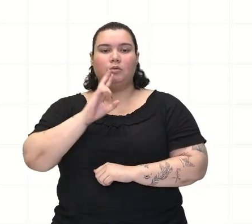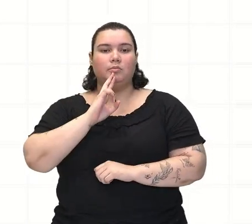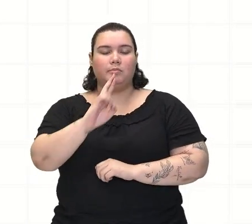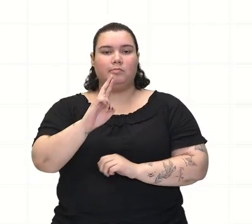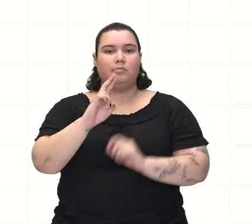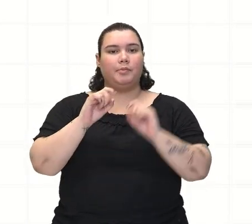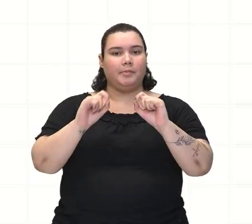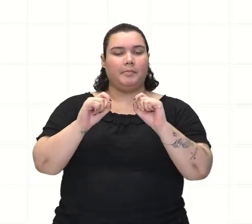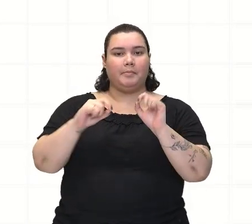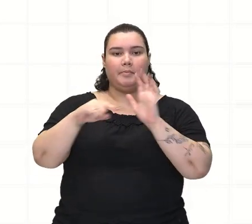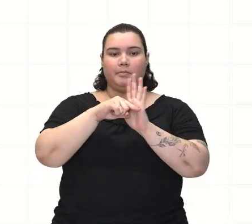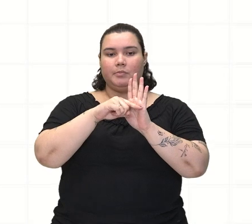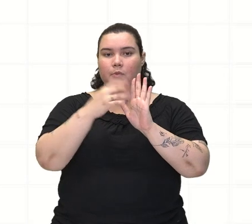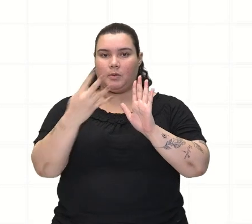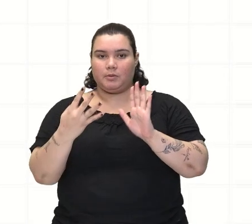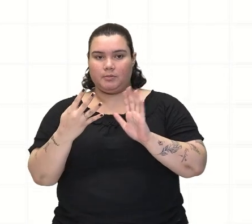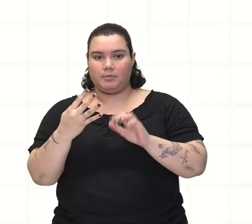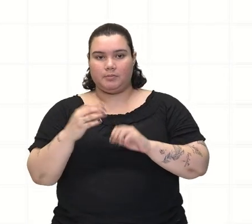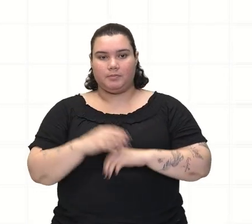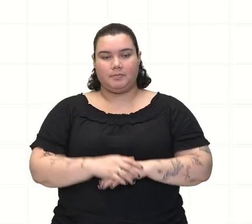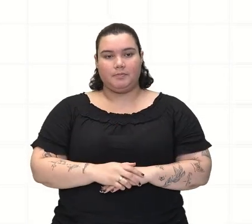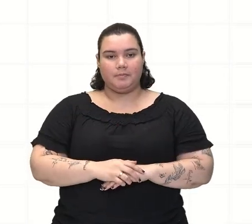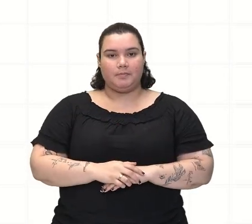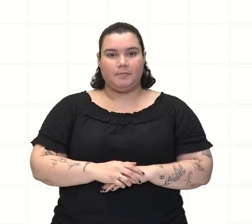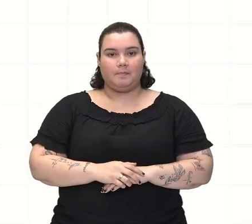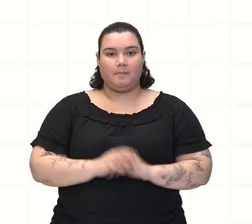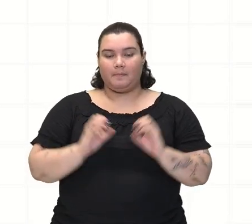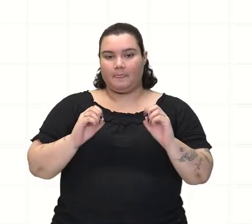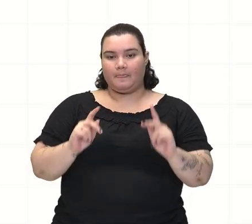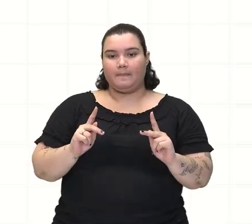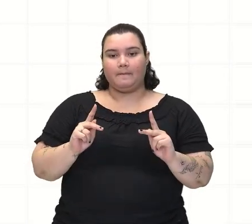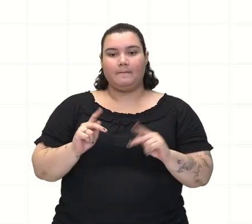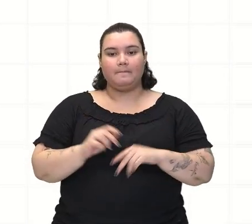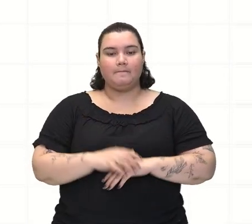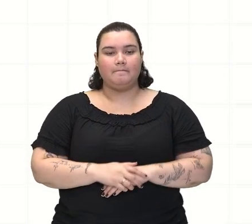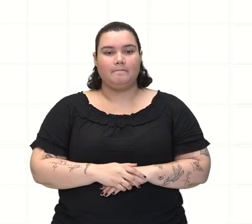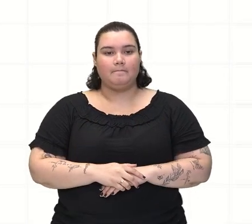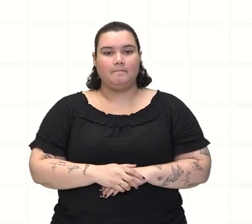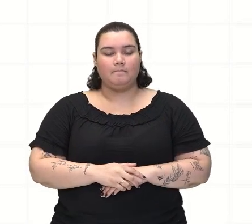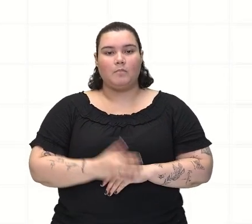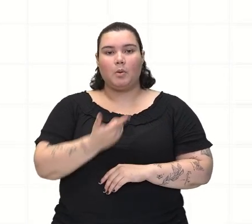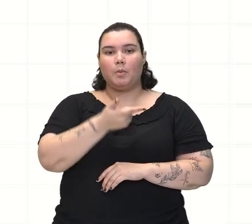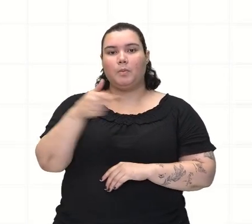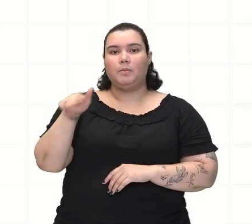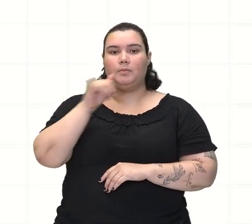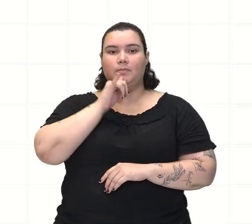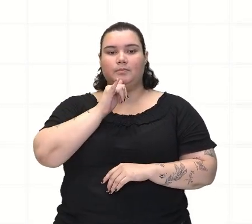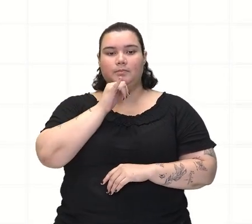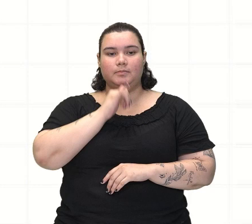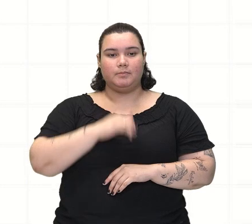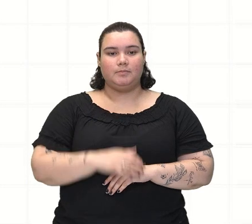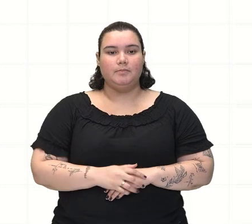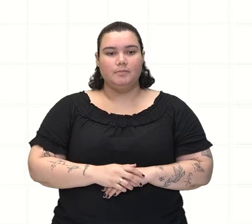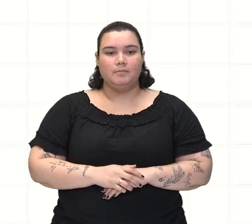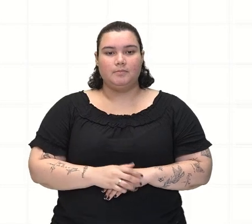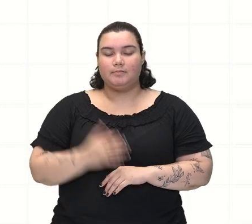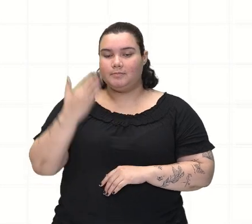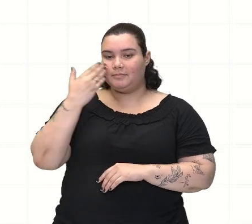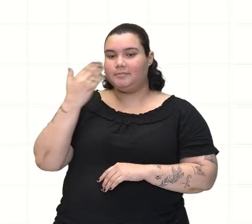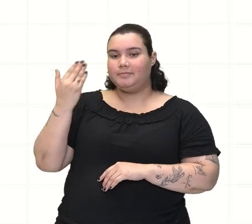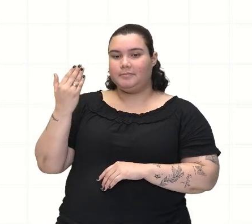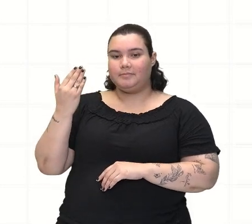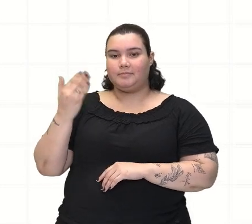ser igual a menos 4. Beleza? Vamos a mais um exemplo. Temos aqui novamente,